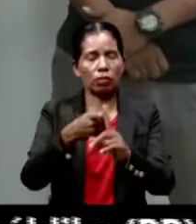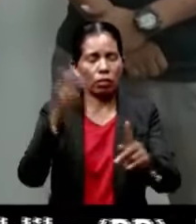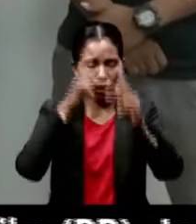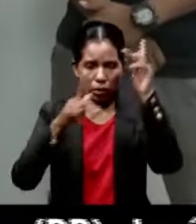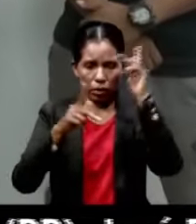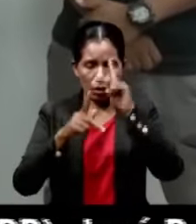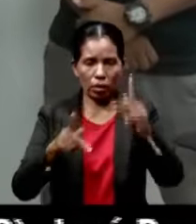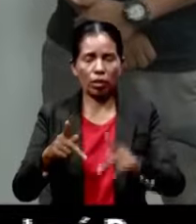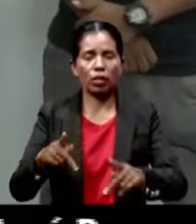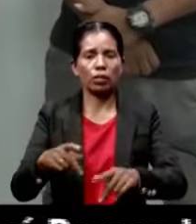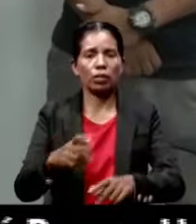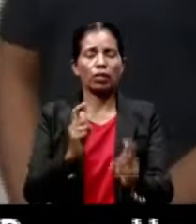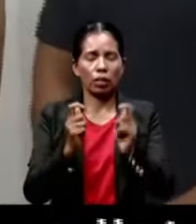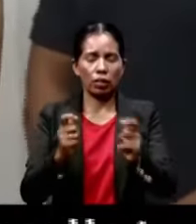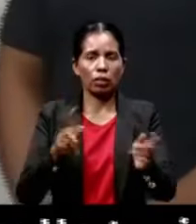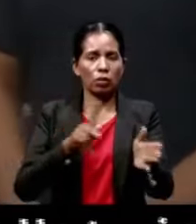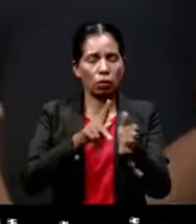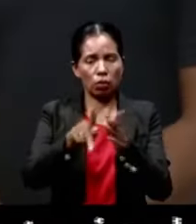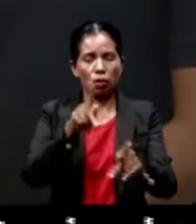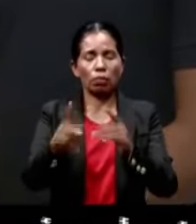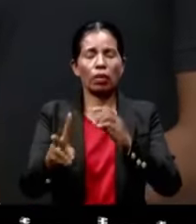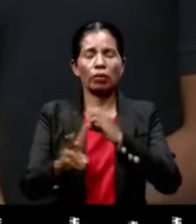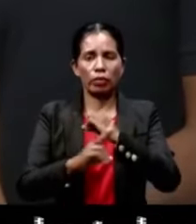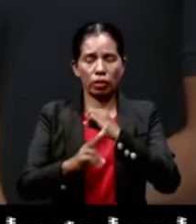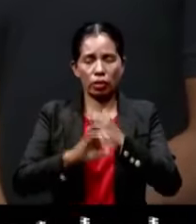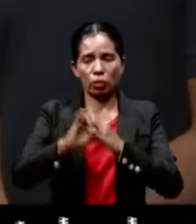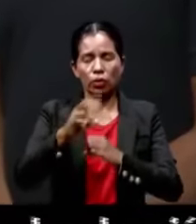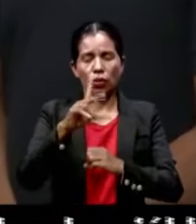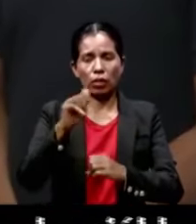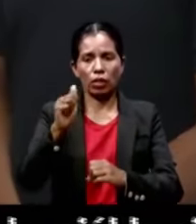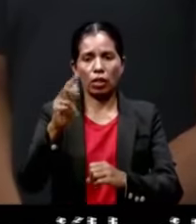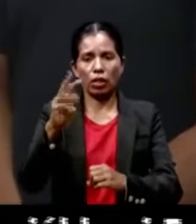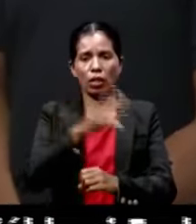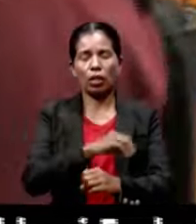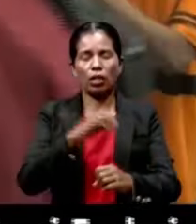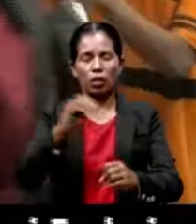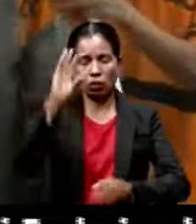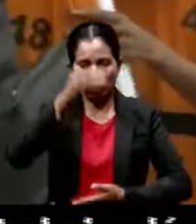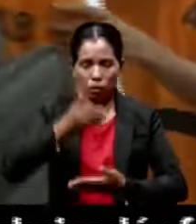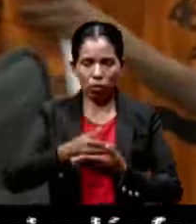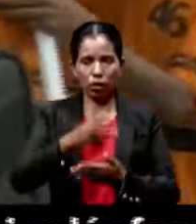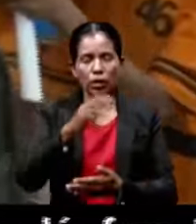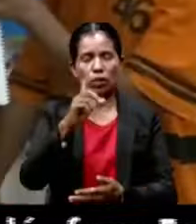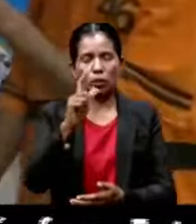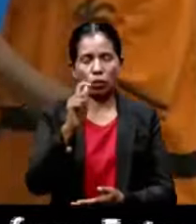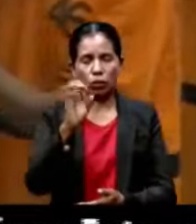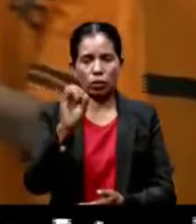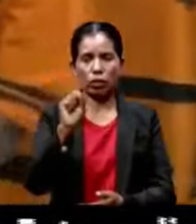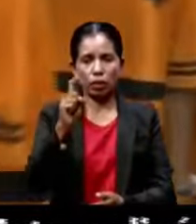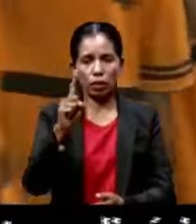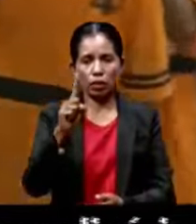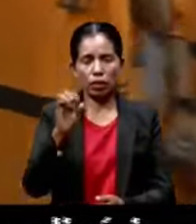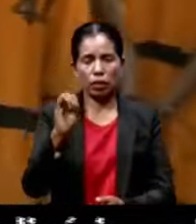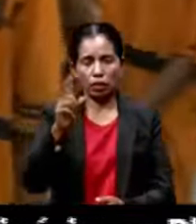caso roubo no tentativa homicídio ba vítima Juliana Elizabeth Fangidai Soares Honiwan Nitusha Fangidai Tinahitu